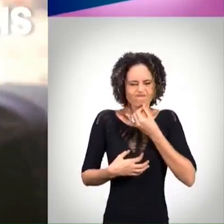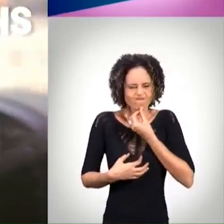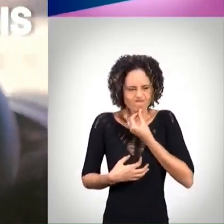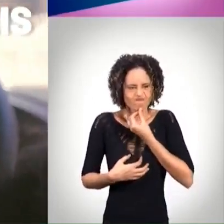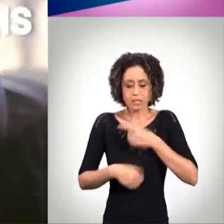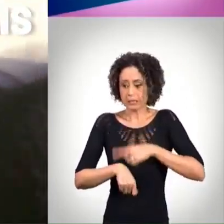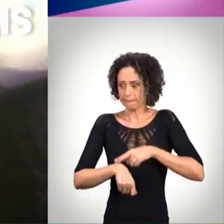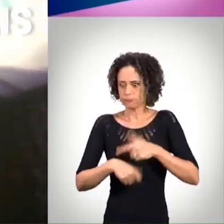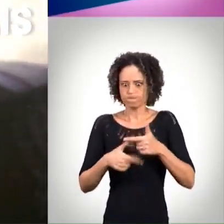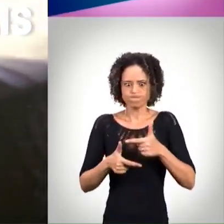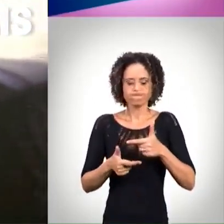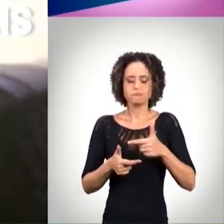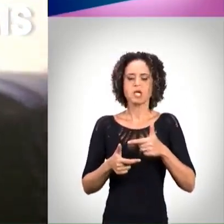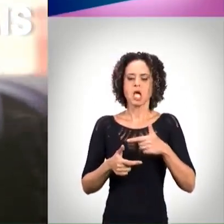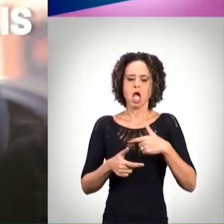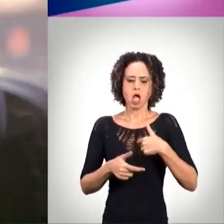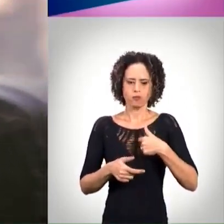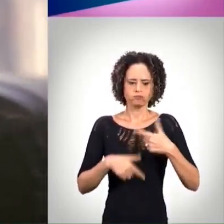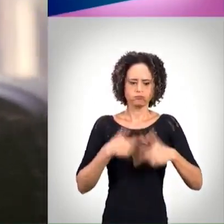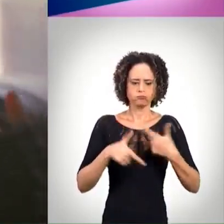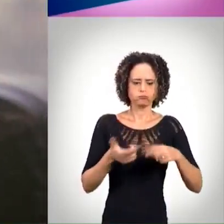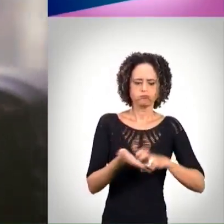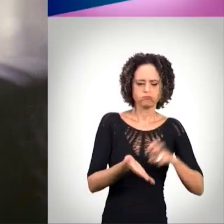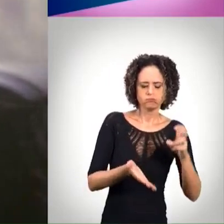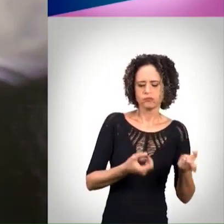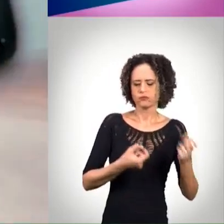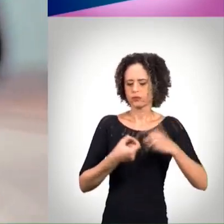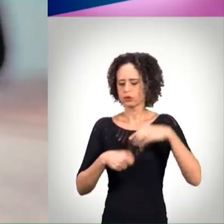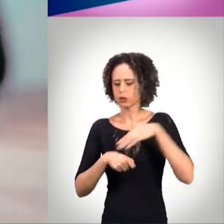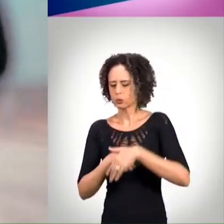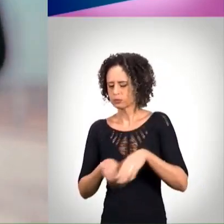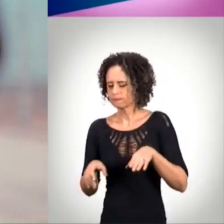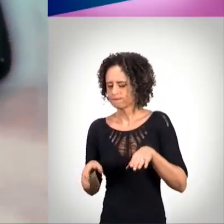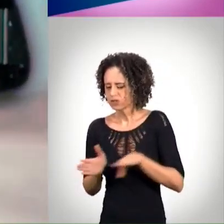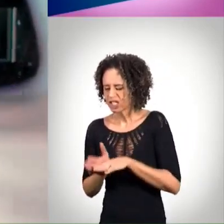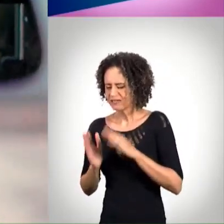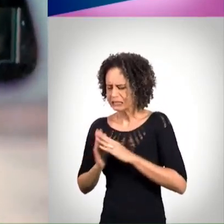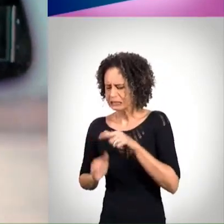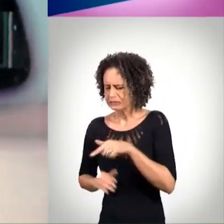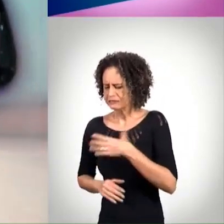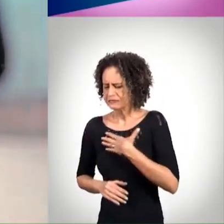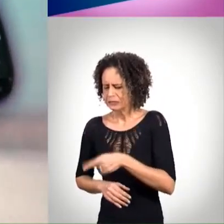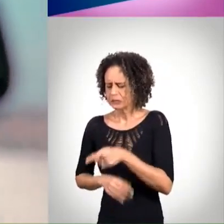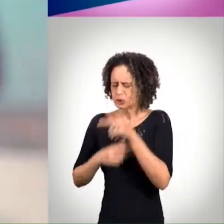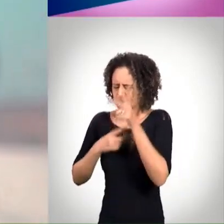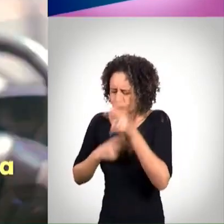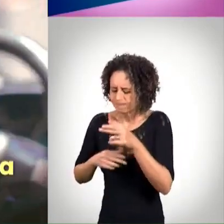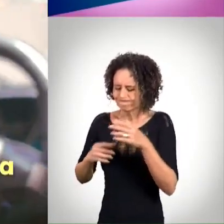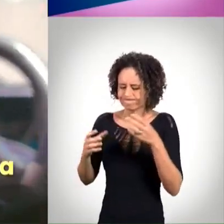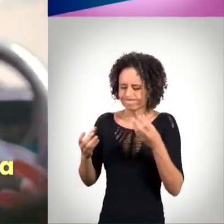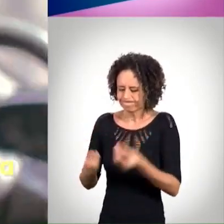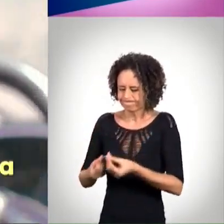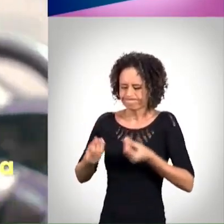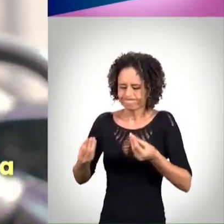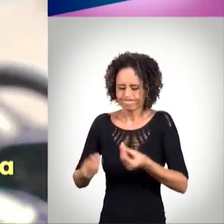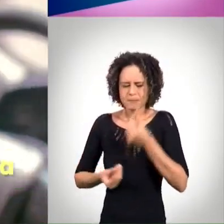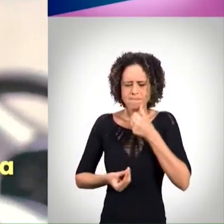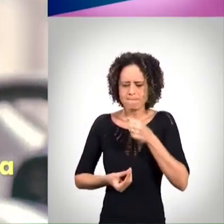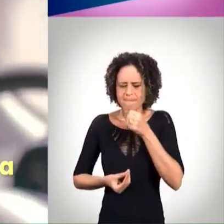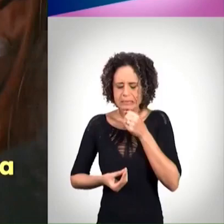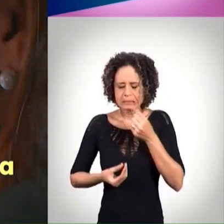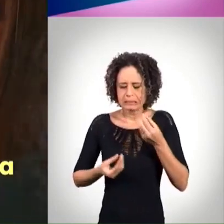muito triste por não ter tempo para os meus filhos. Quando eu chegava em casa, eles já estavam dormindo. Isso me deixava assim, uma mãe